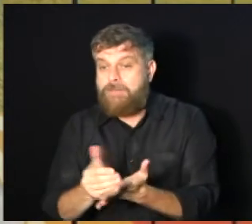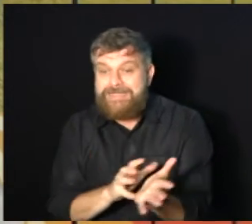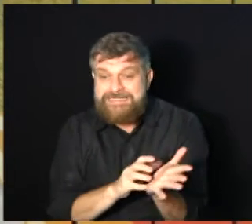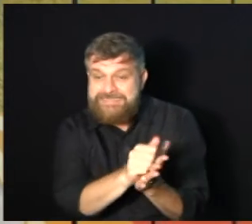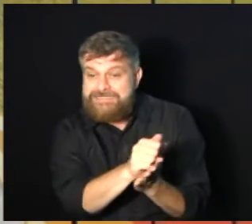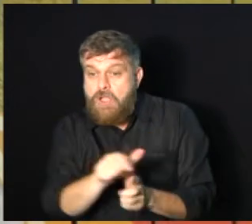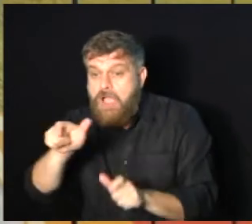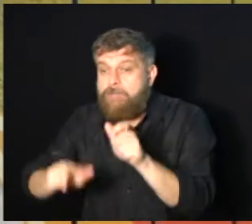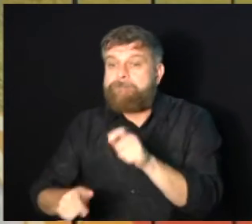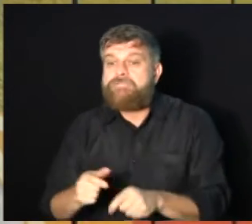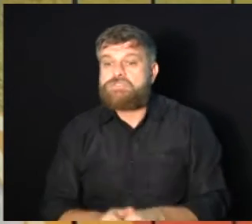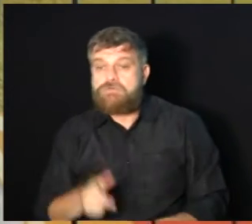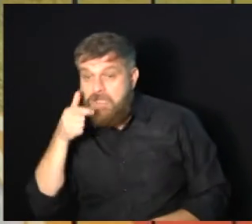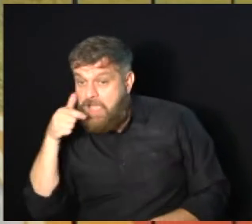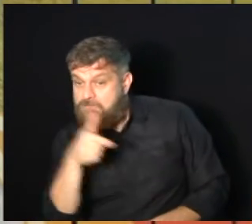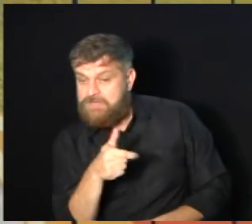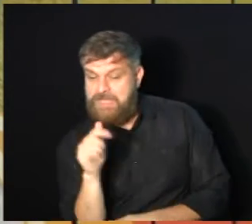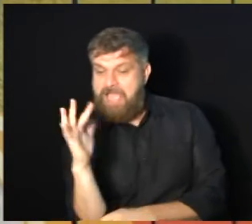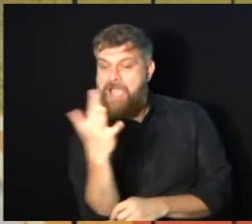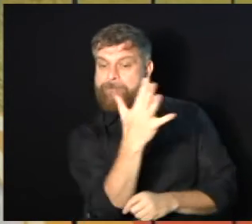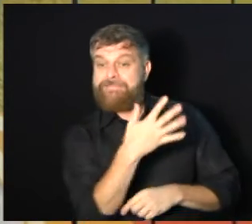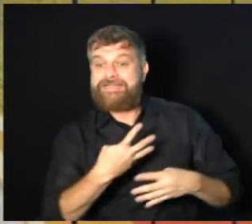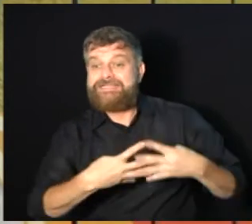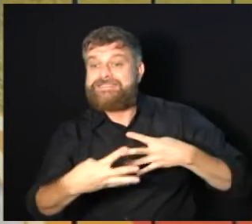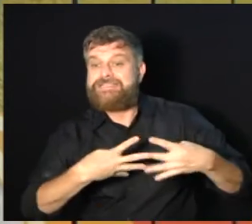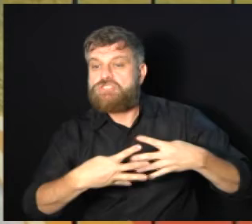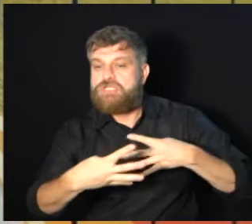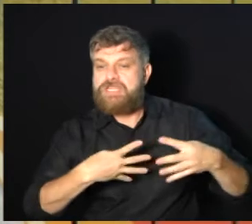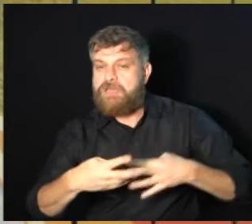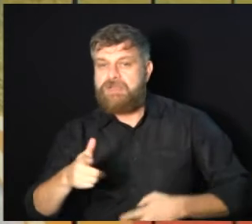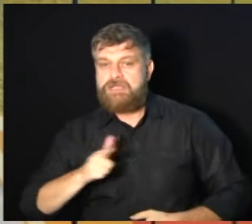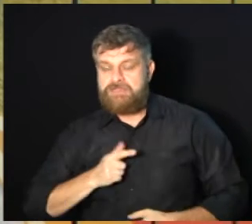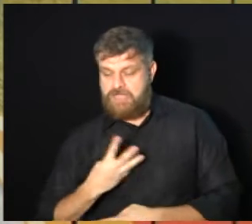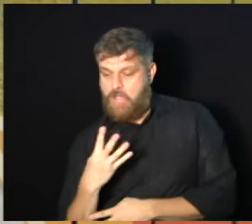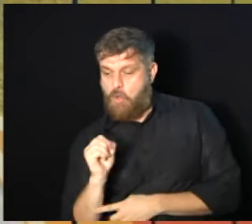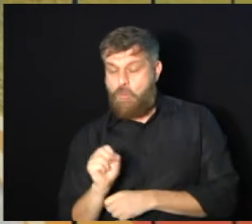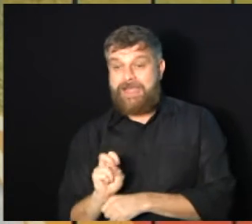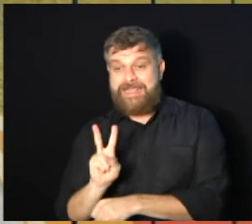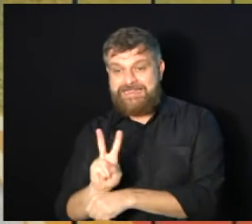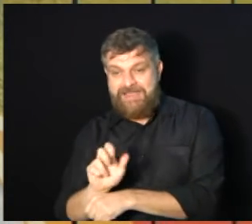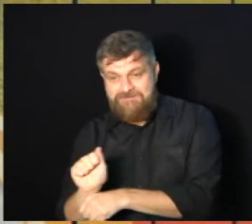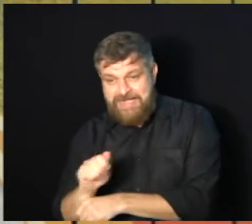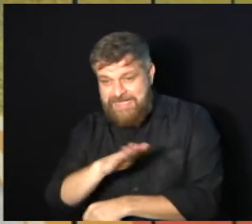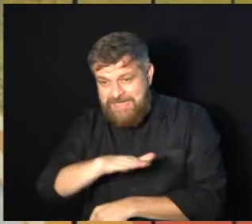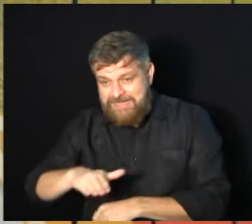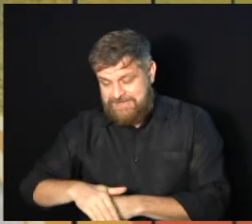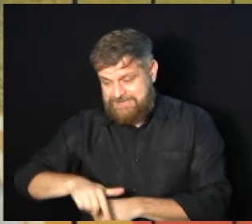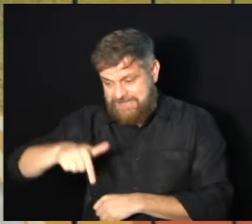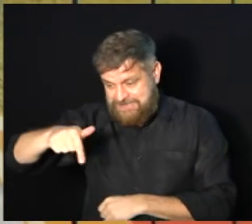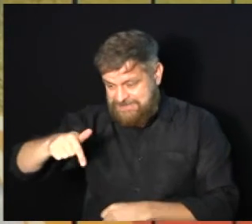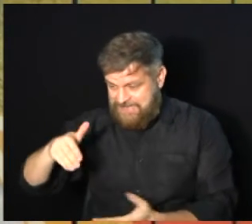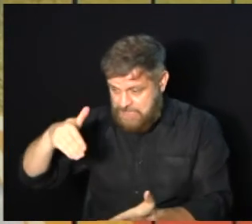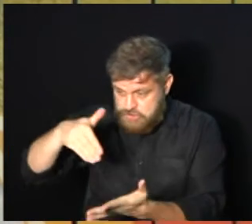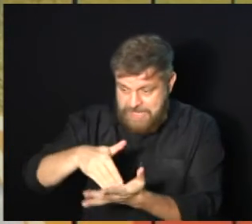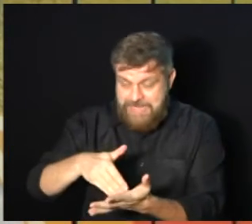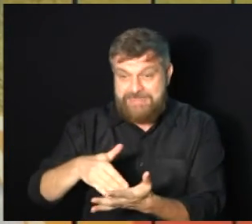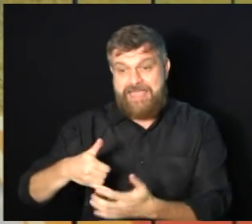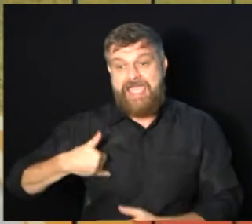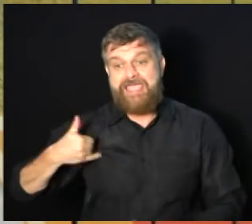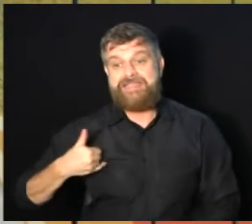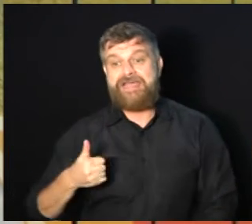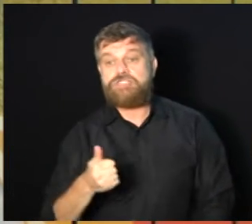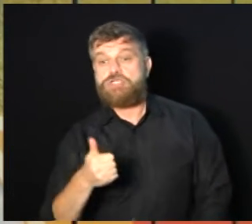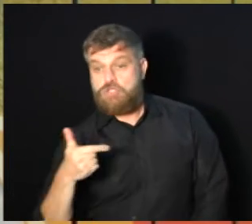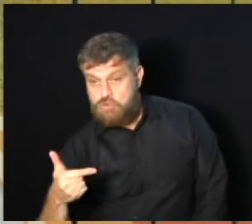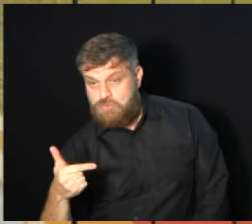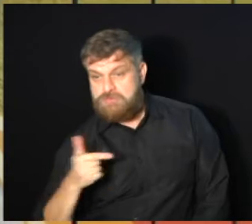para Ecoférias da Mata Santa Genebra. São 40 vagas para crianças de 7 a 12 anos. O